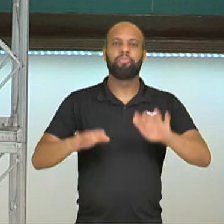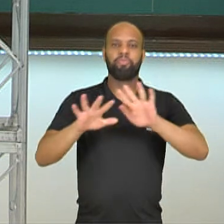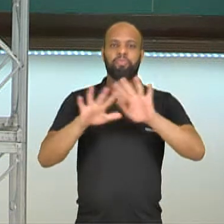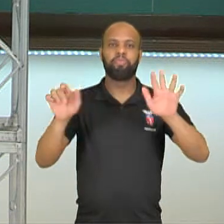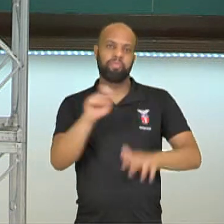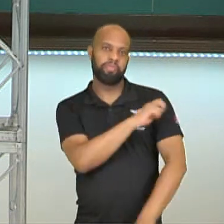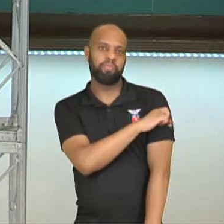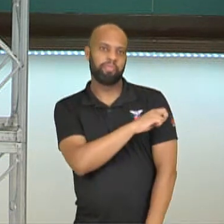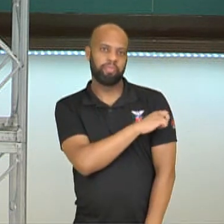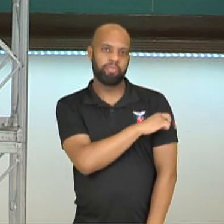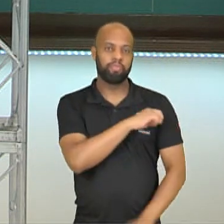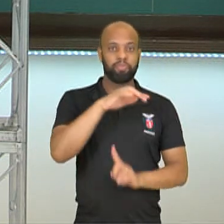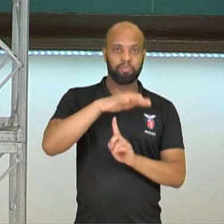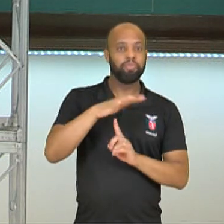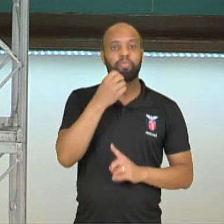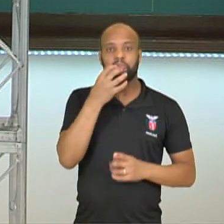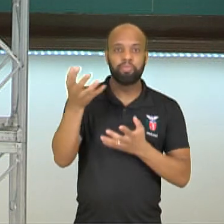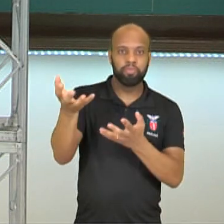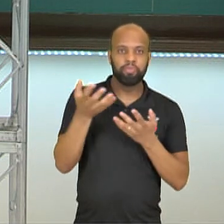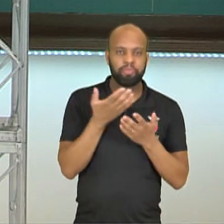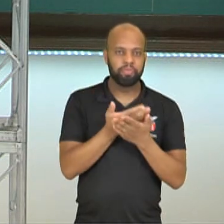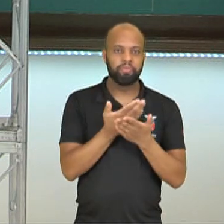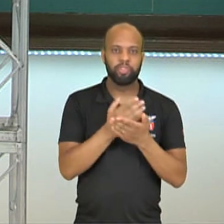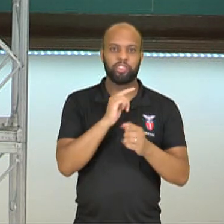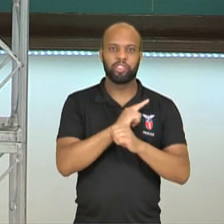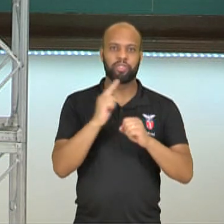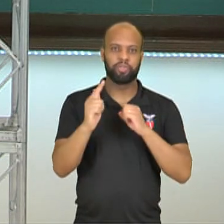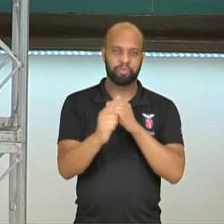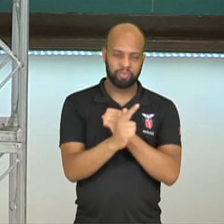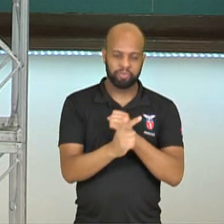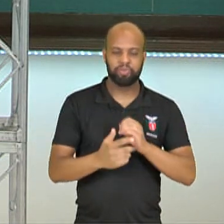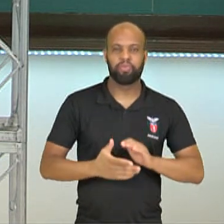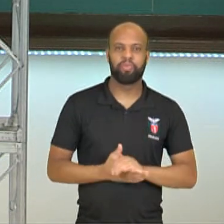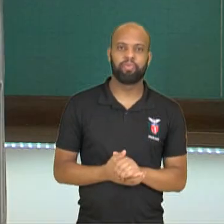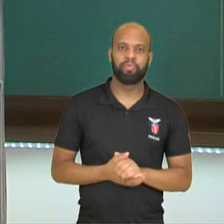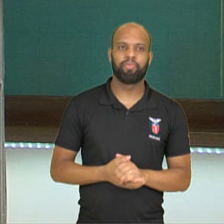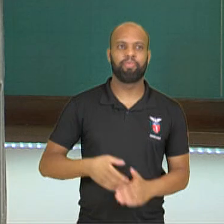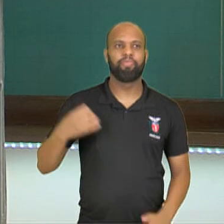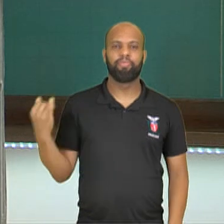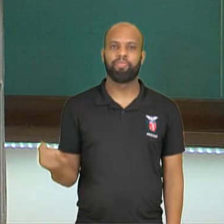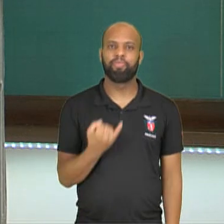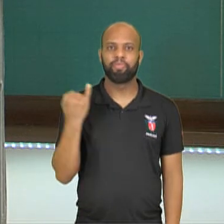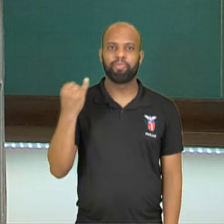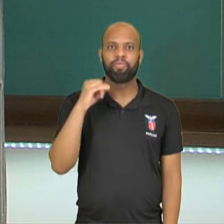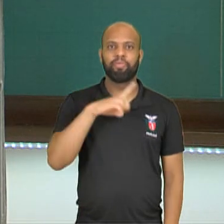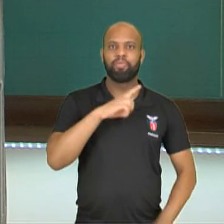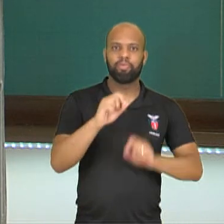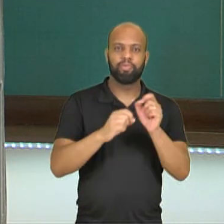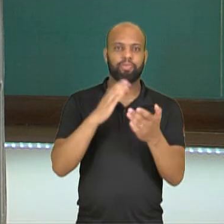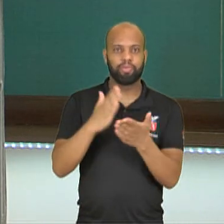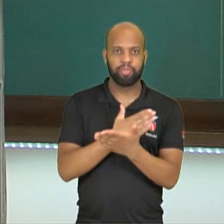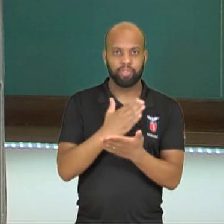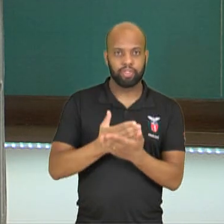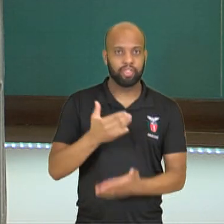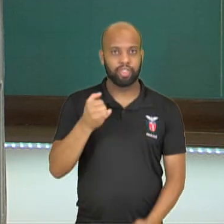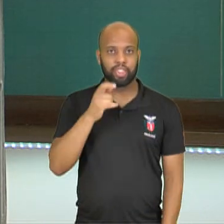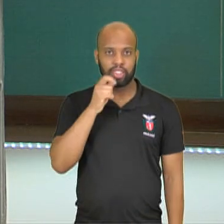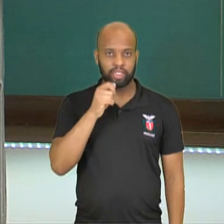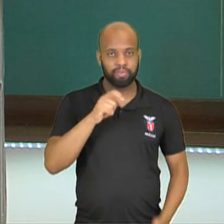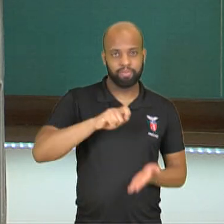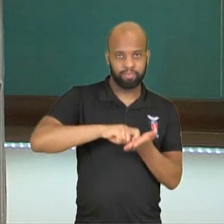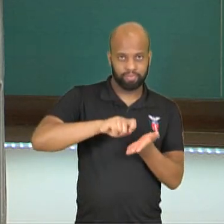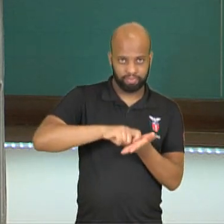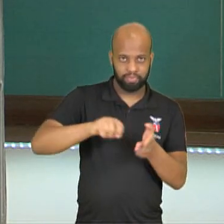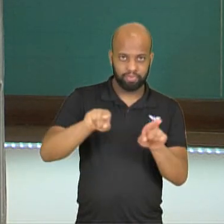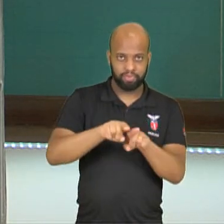Olá, estudante do estado do Paraná, bem-vindo à nossa aula de Geografia do programa Aula Paraná. E é muito importante que você tenha em mãos caderno, caneta, lápis e borracha para que